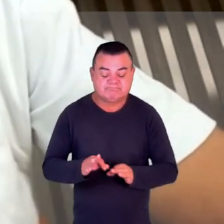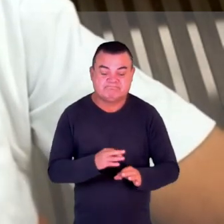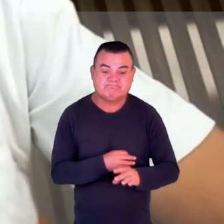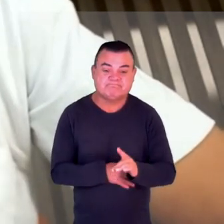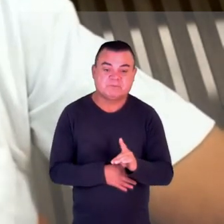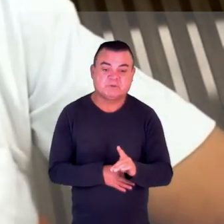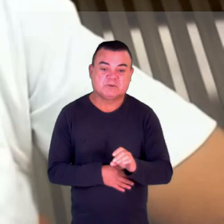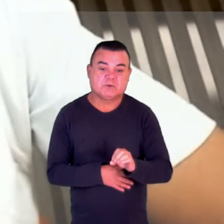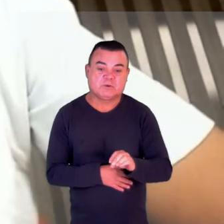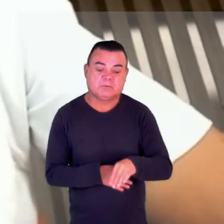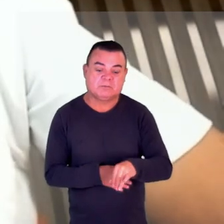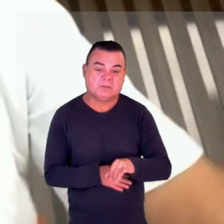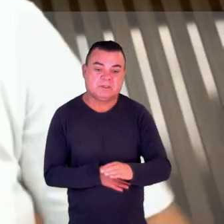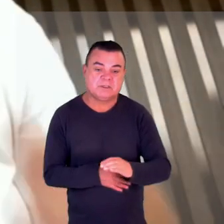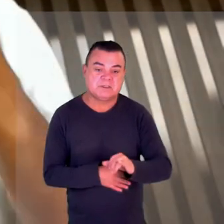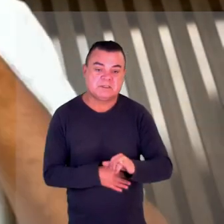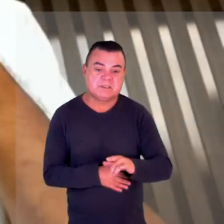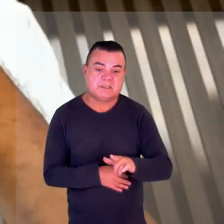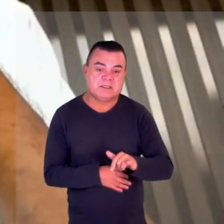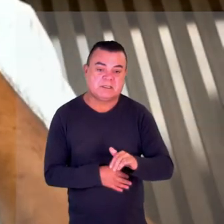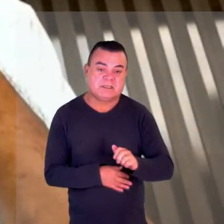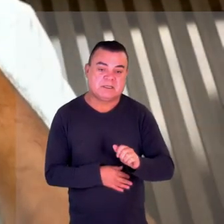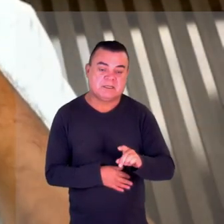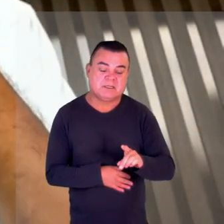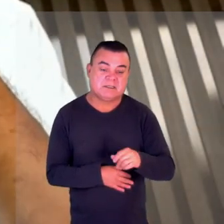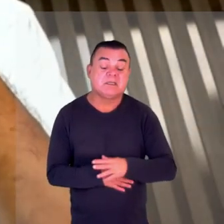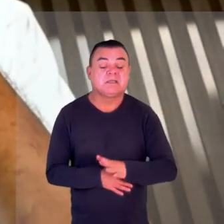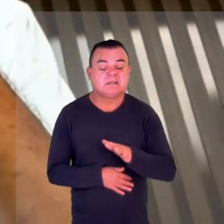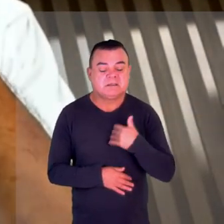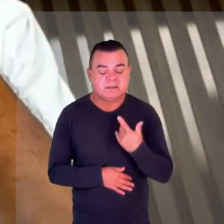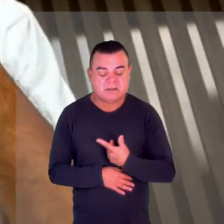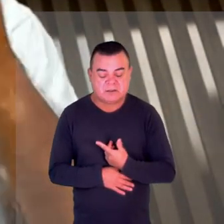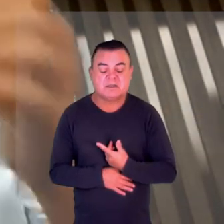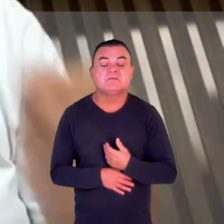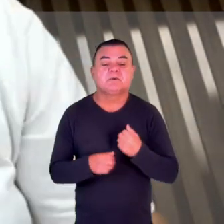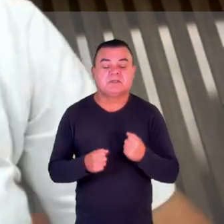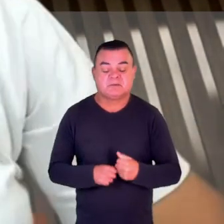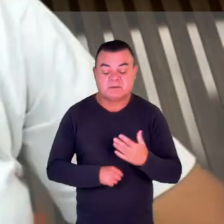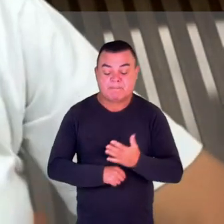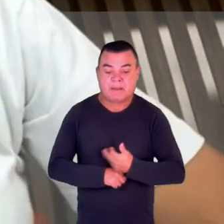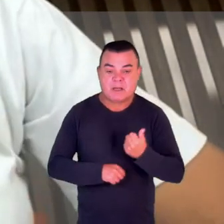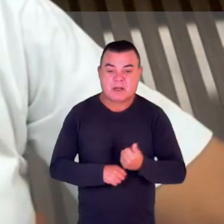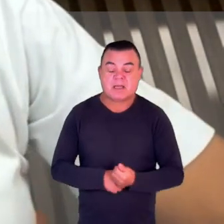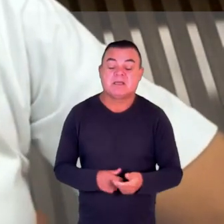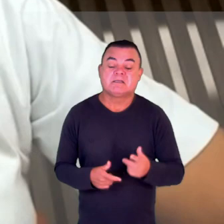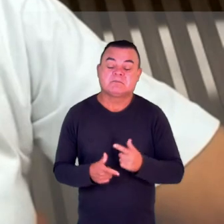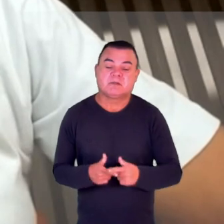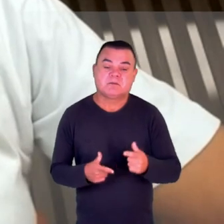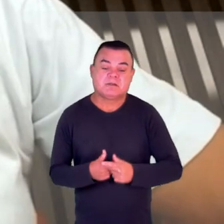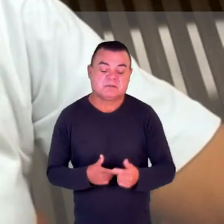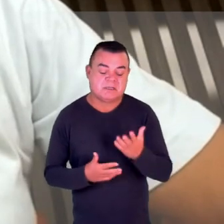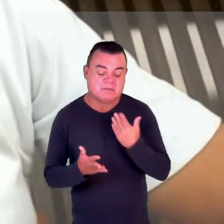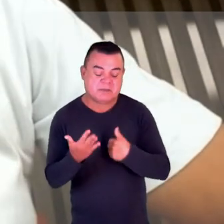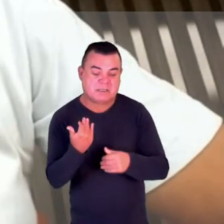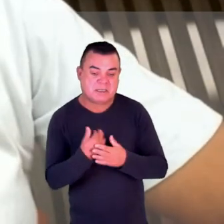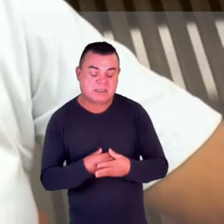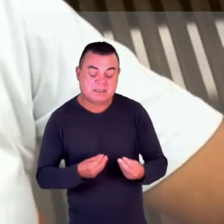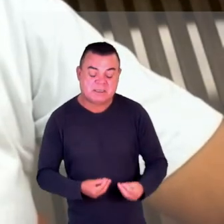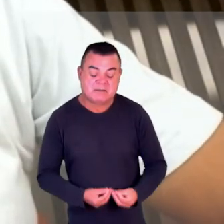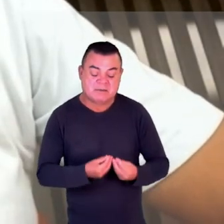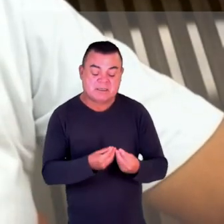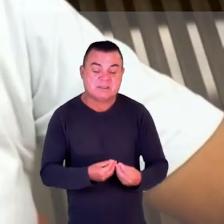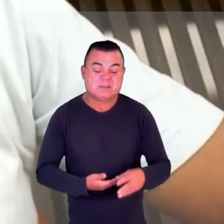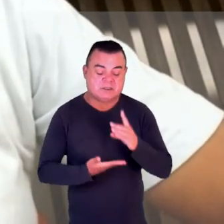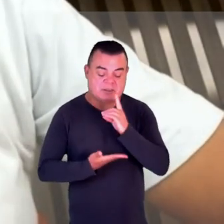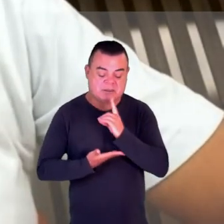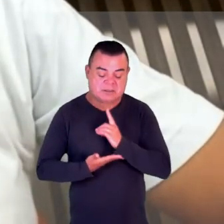eh condição eh eh de melhorar essa questão de de de de alimentação é de dar dignidade a essas pessoas eu me